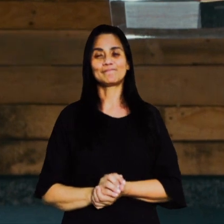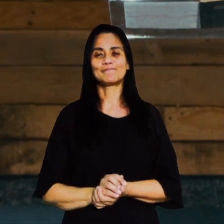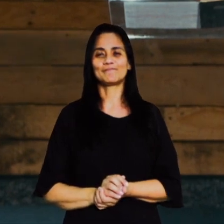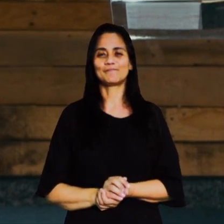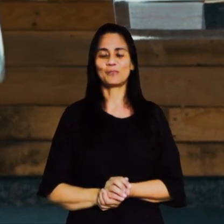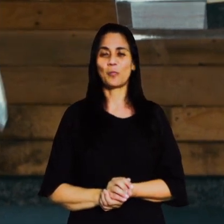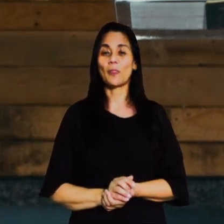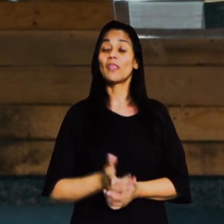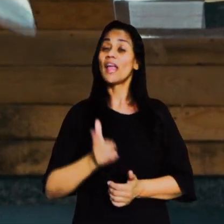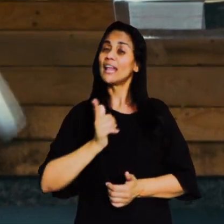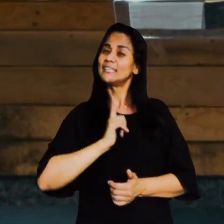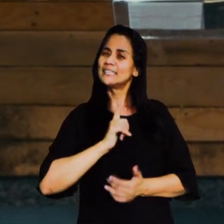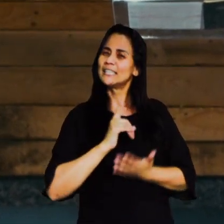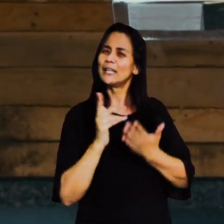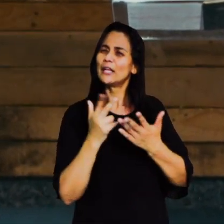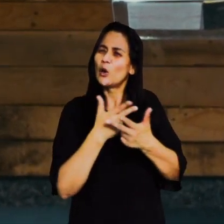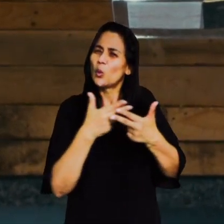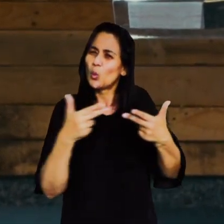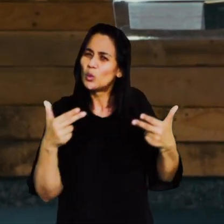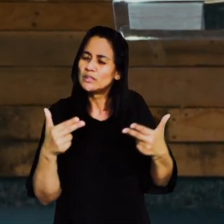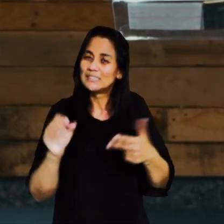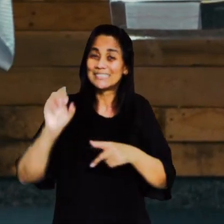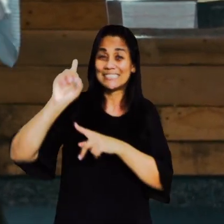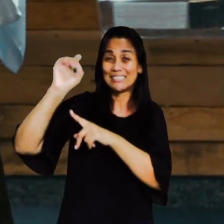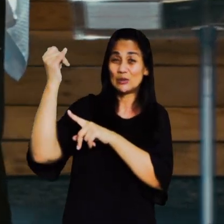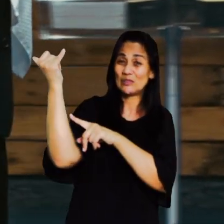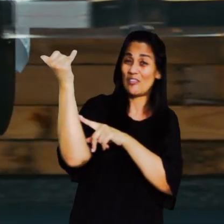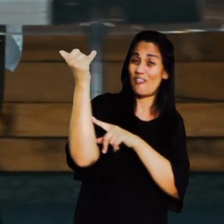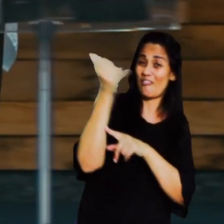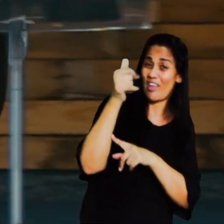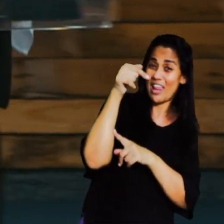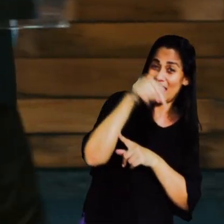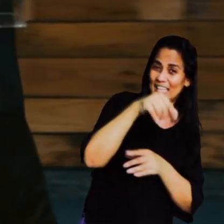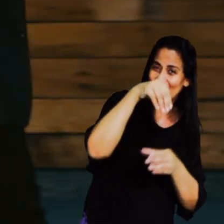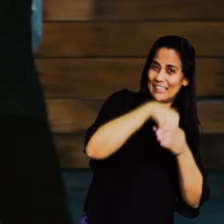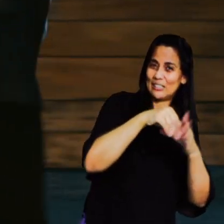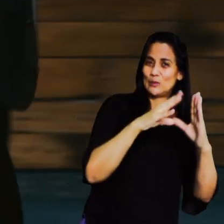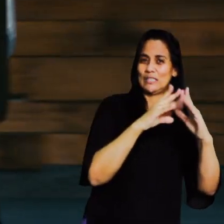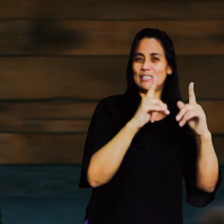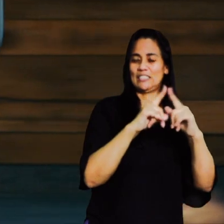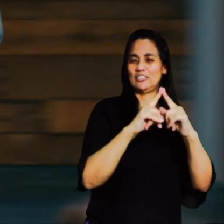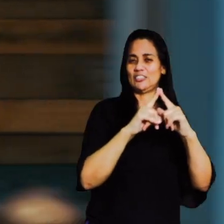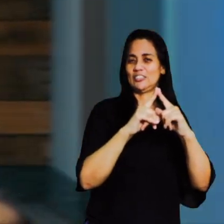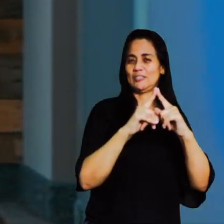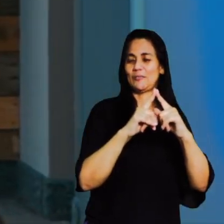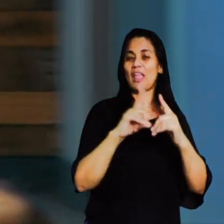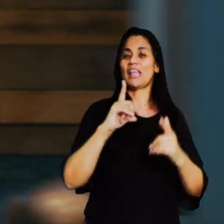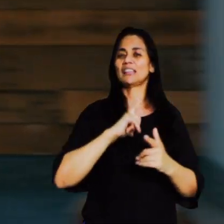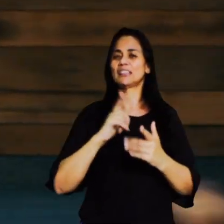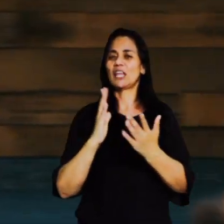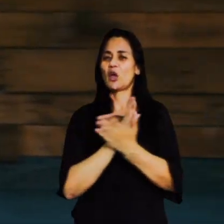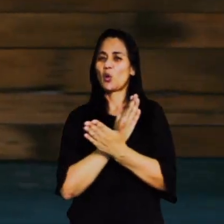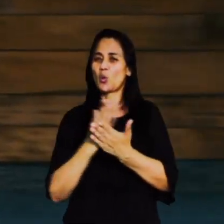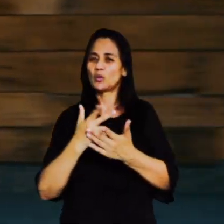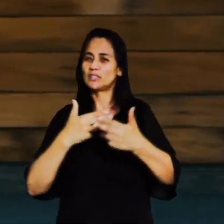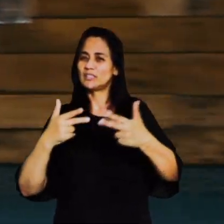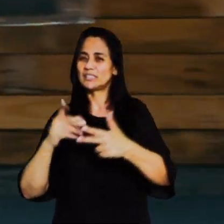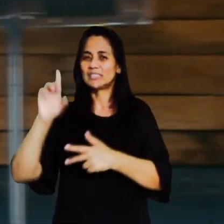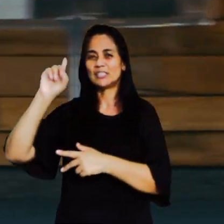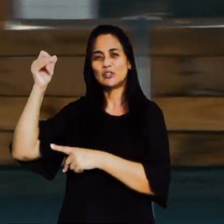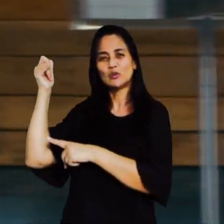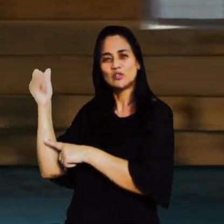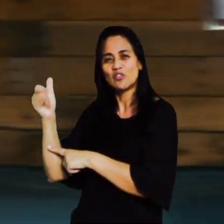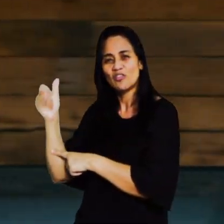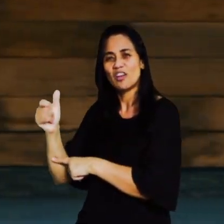Existem coisas que Deus só fala na igreja e não fala no particular. Ele pediu para um homem chamado Moisés, sobe no monte, eu quero